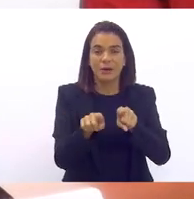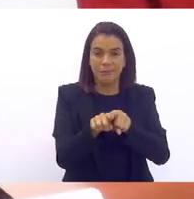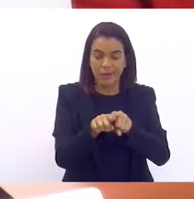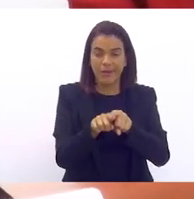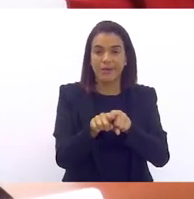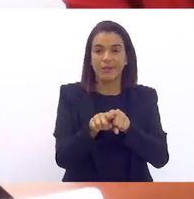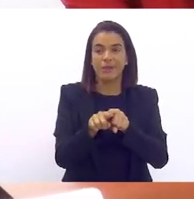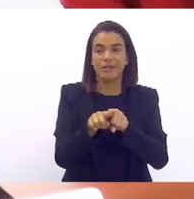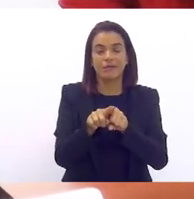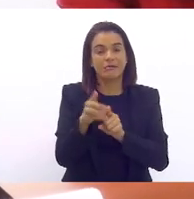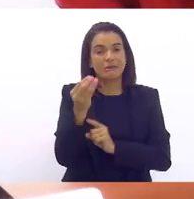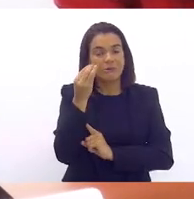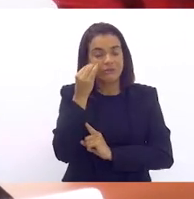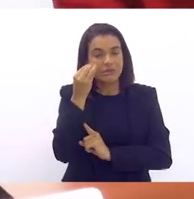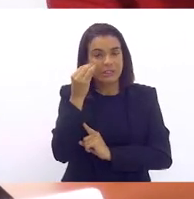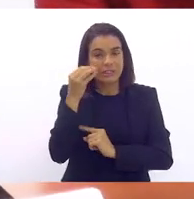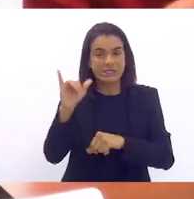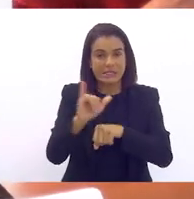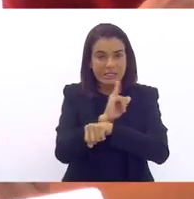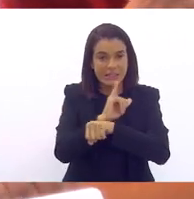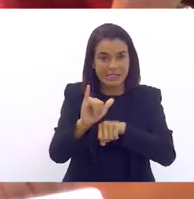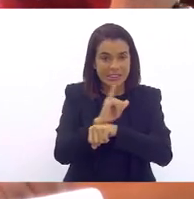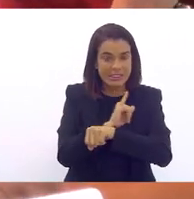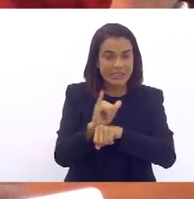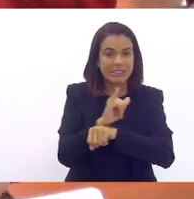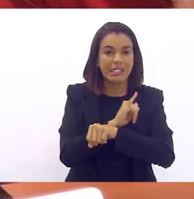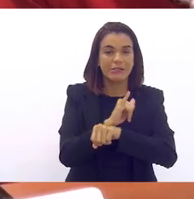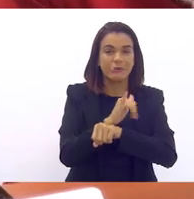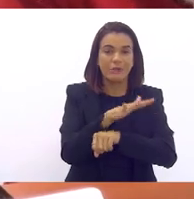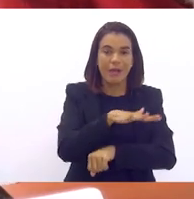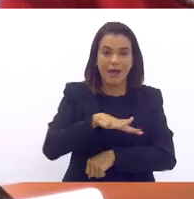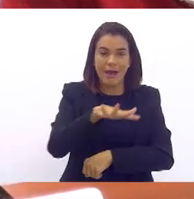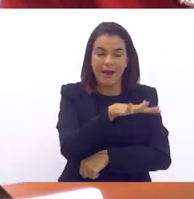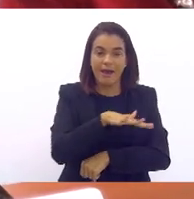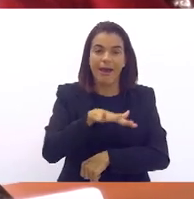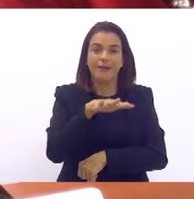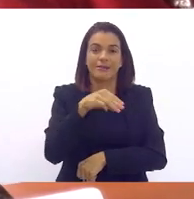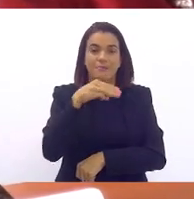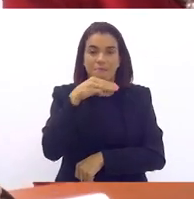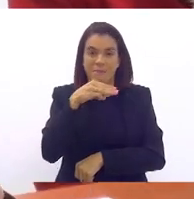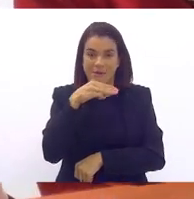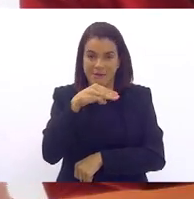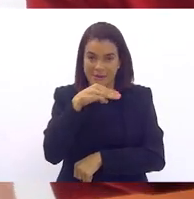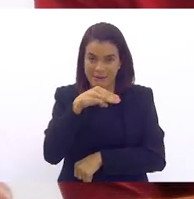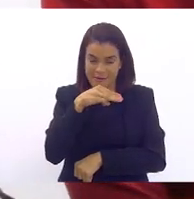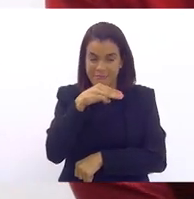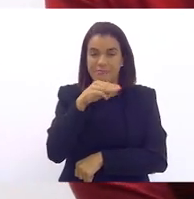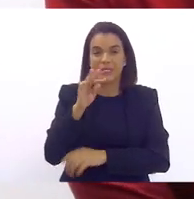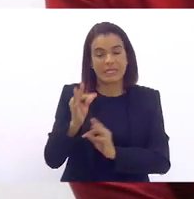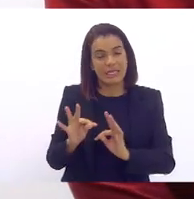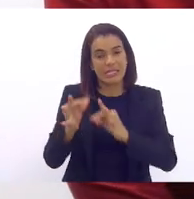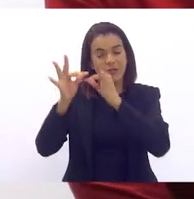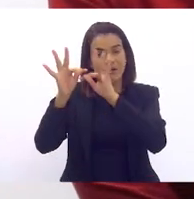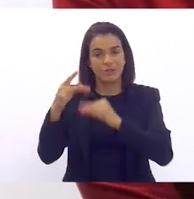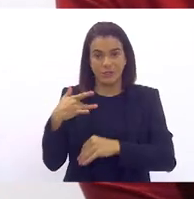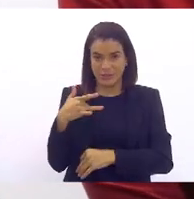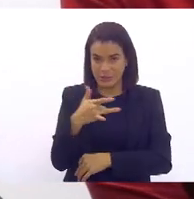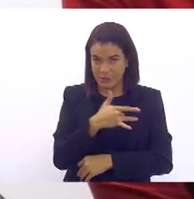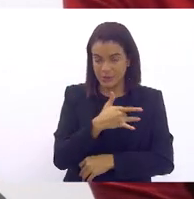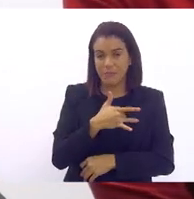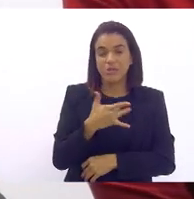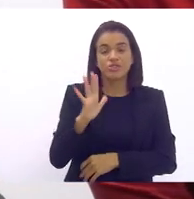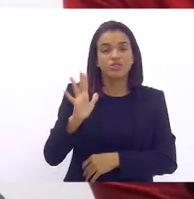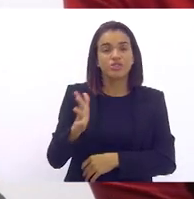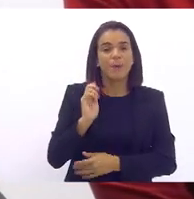um um um um um empreendimento no campo de Manguinhos um centro de desenvolvimento tecnológico em saúde custou cerca de R